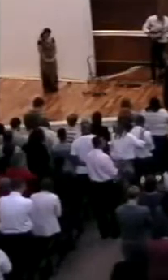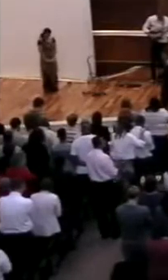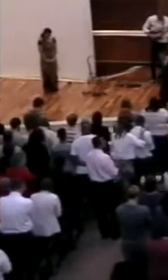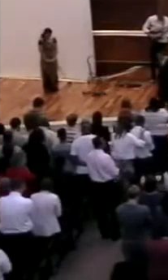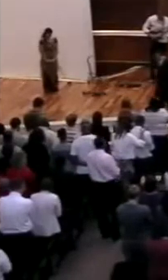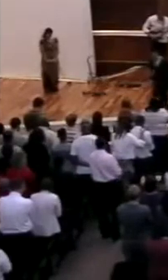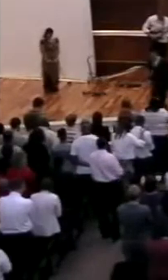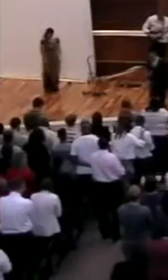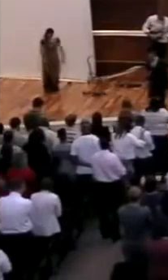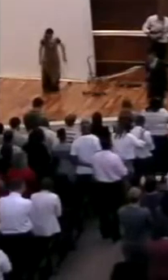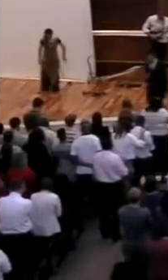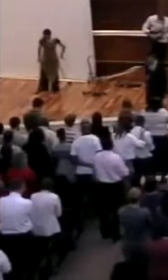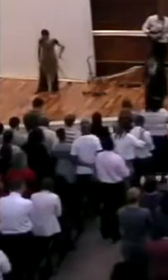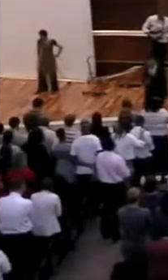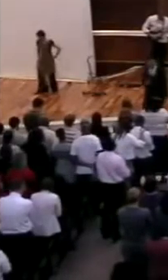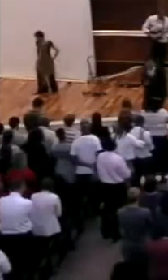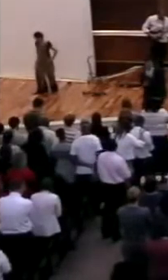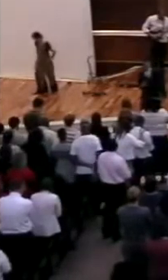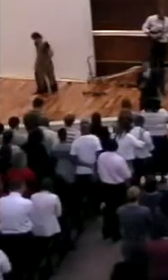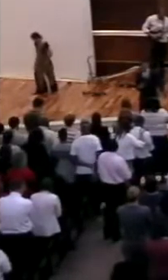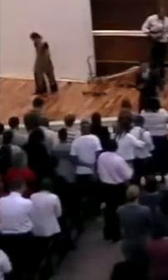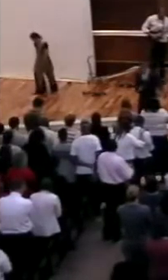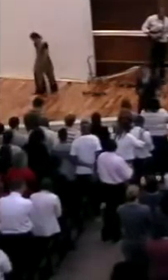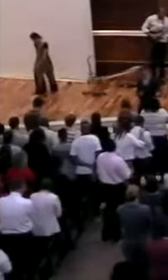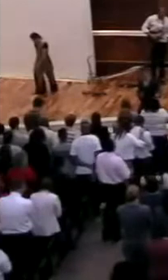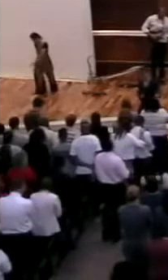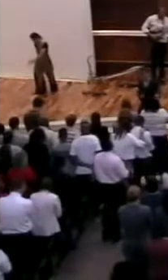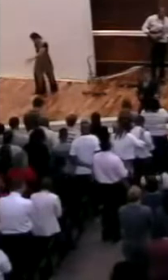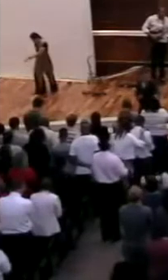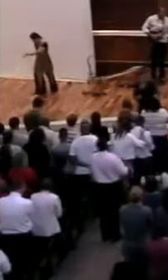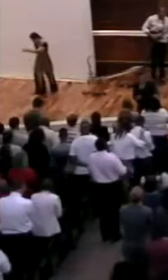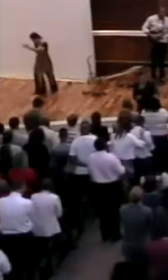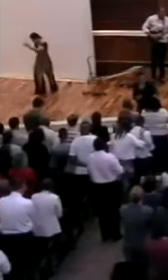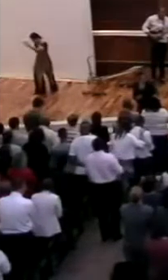Quando tudo diz que